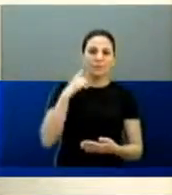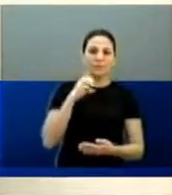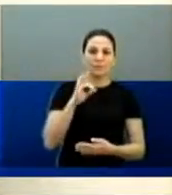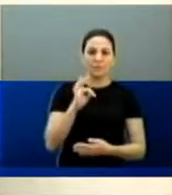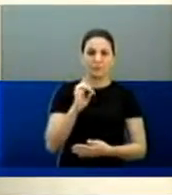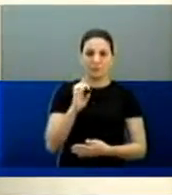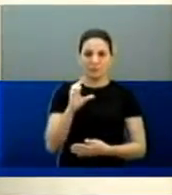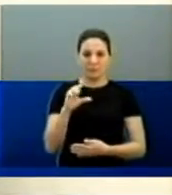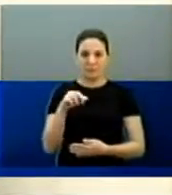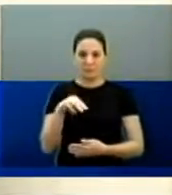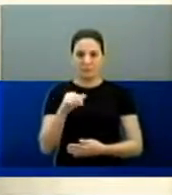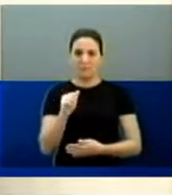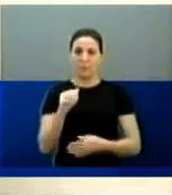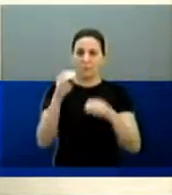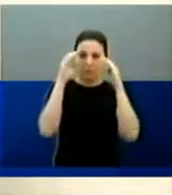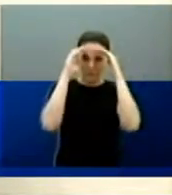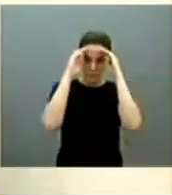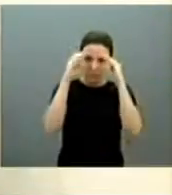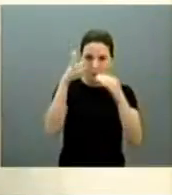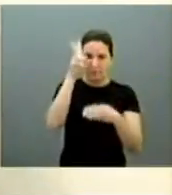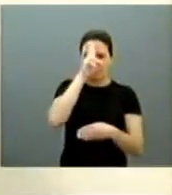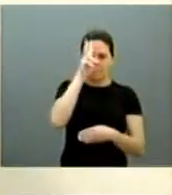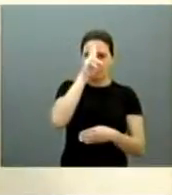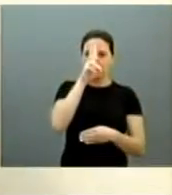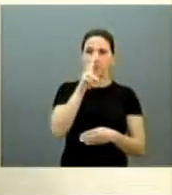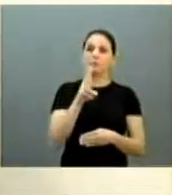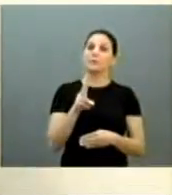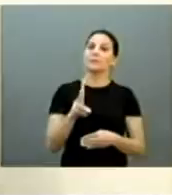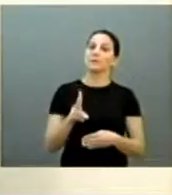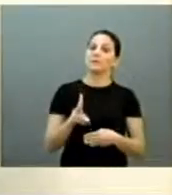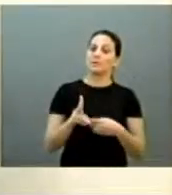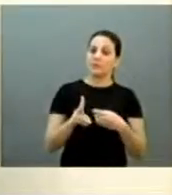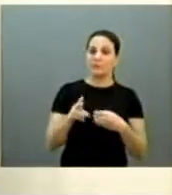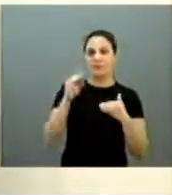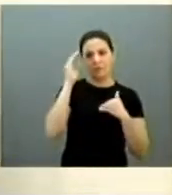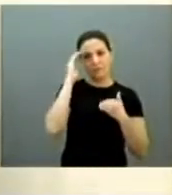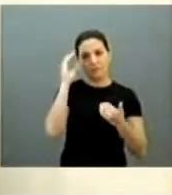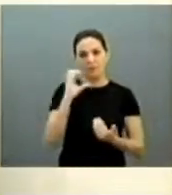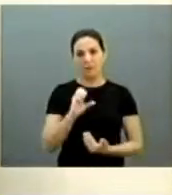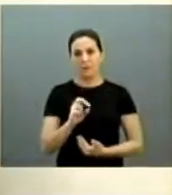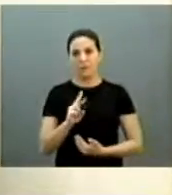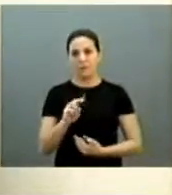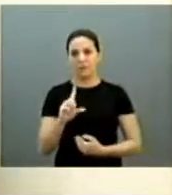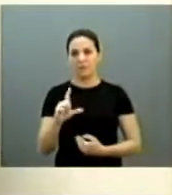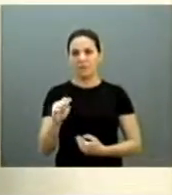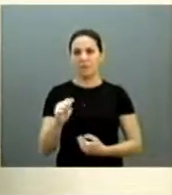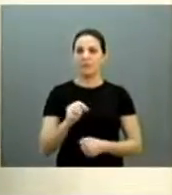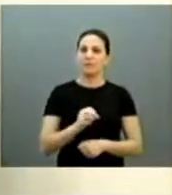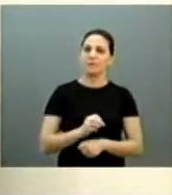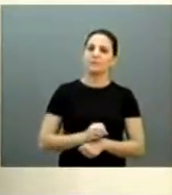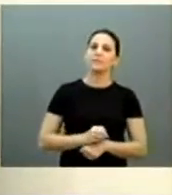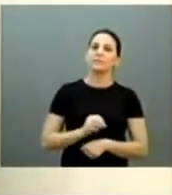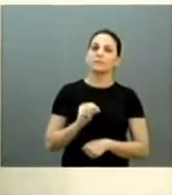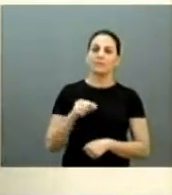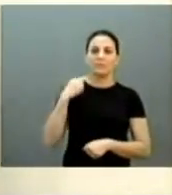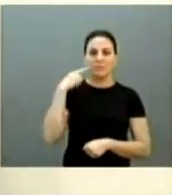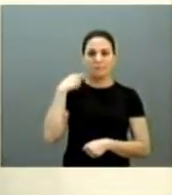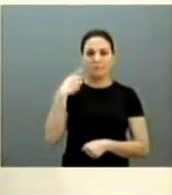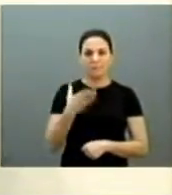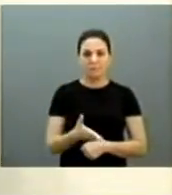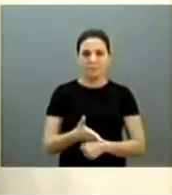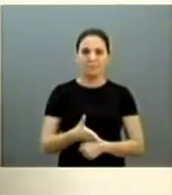cidade. Um respeito pela tua história. A Carla Missorino também, da OAB, doutora Carla. Rapidamente